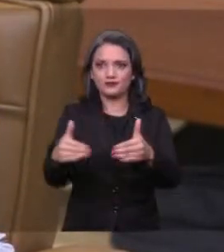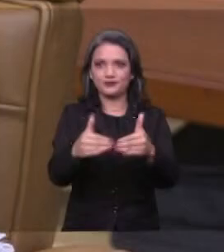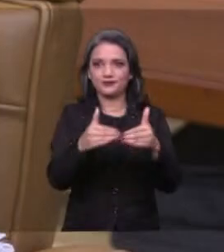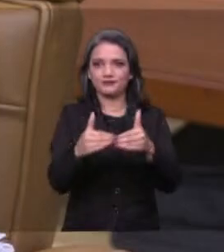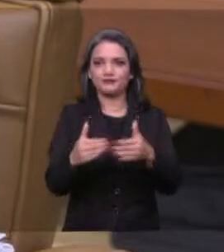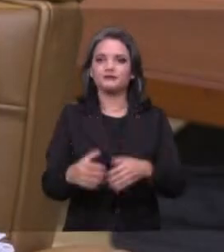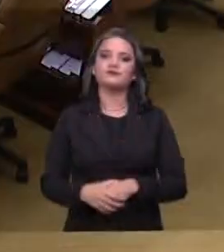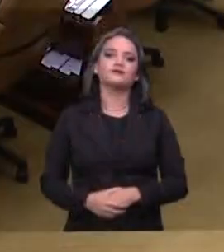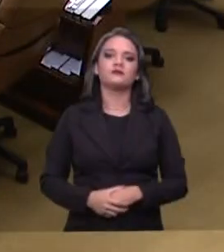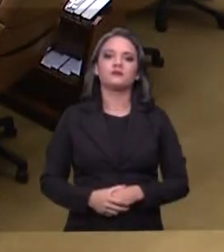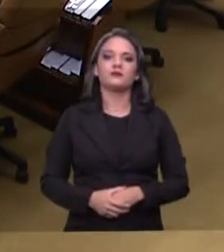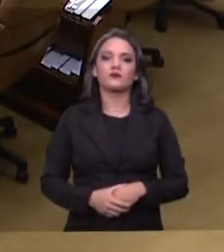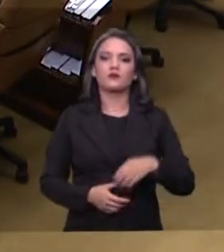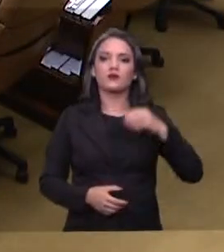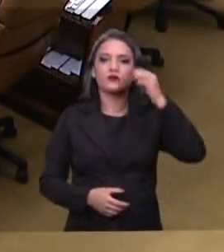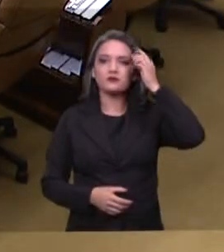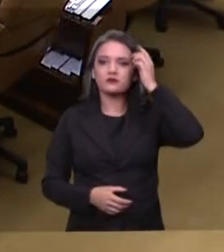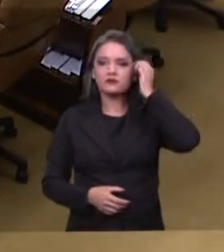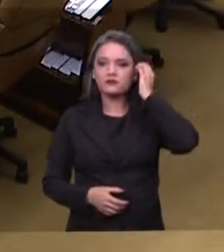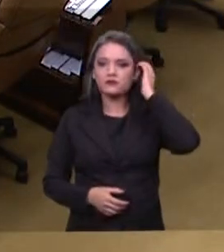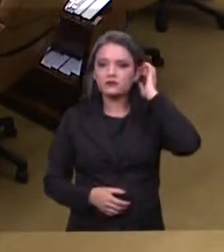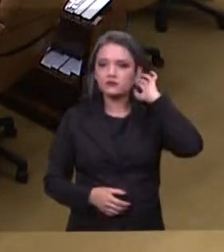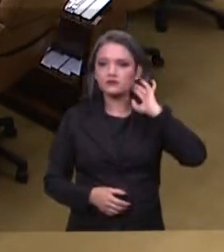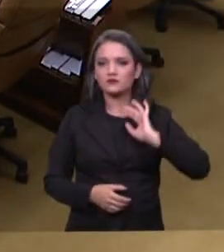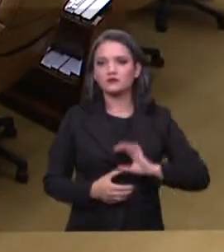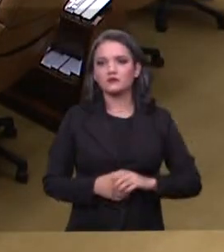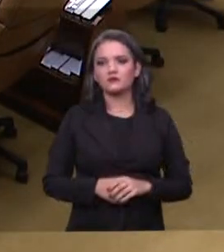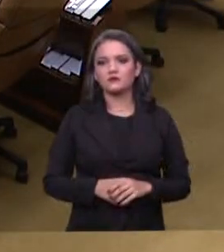aqui é não relaxar automaticamente a prisão.